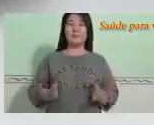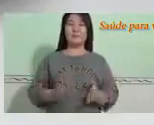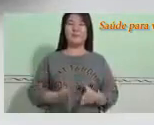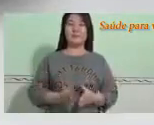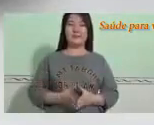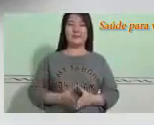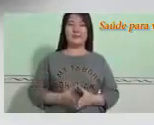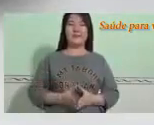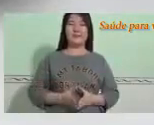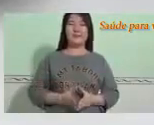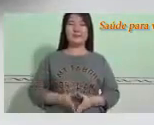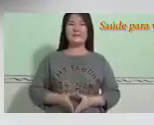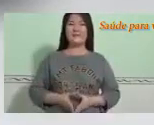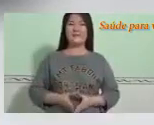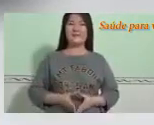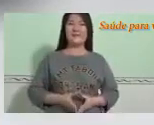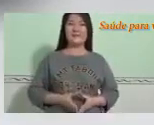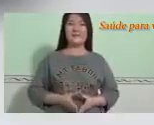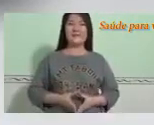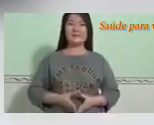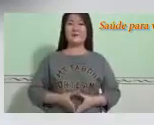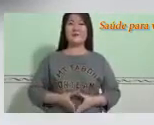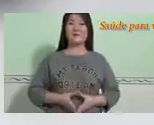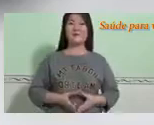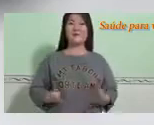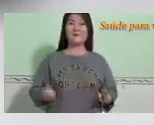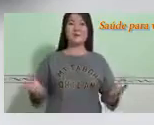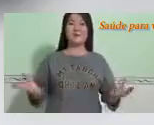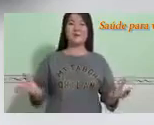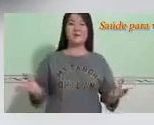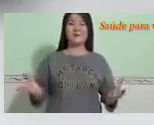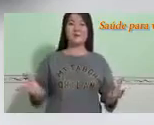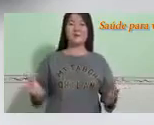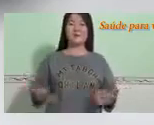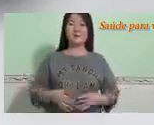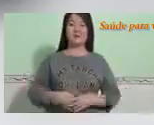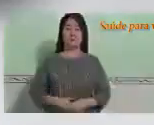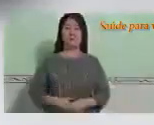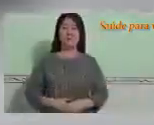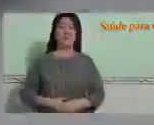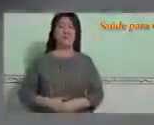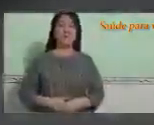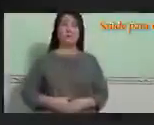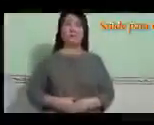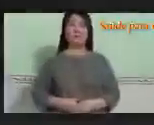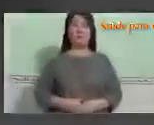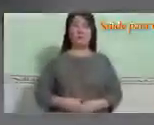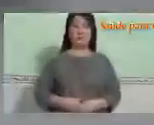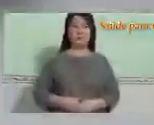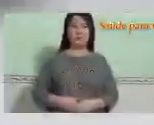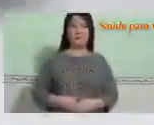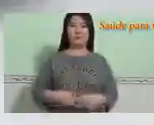EPROVOCASINTOMASCOMO a ansiedade, vírgula inquietação, vírgula alterações de humor, vírgula tremores, vírgula perda de apetite, vírgula